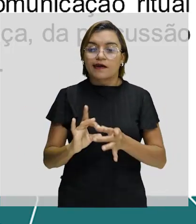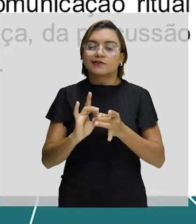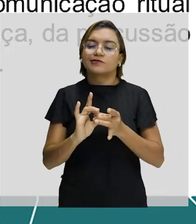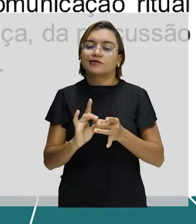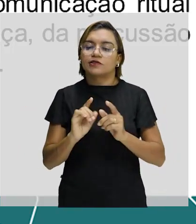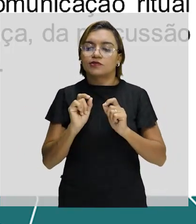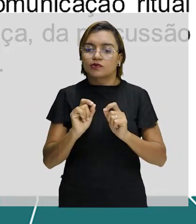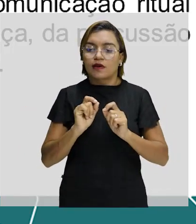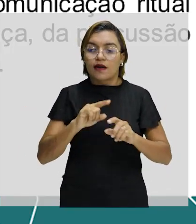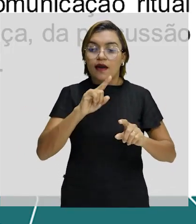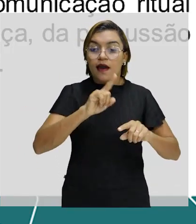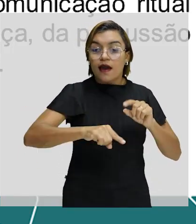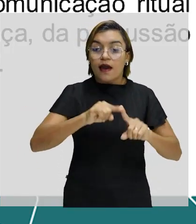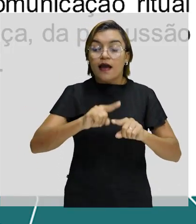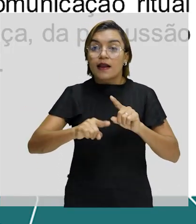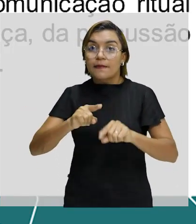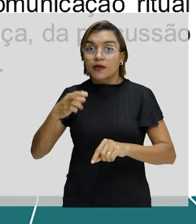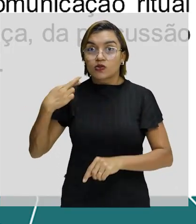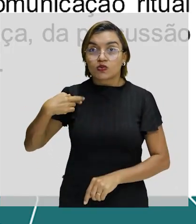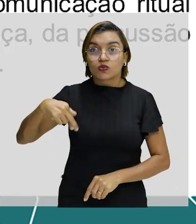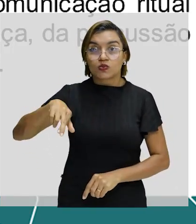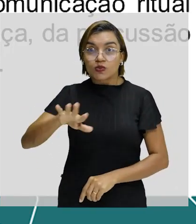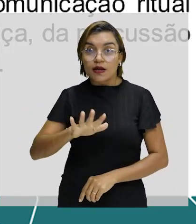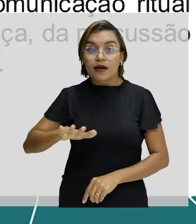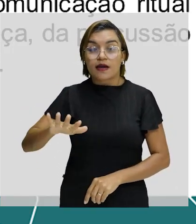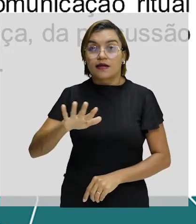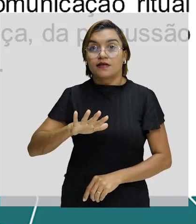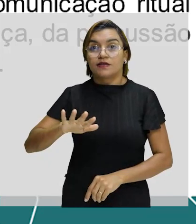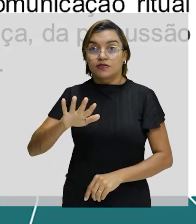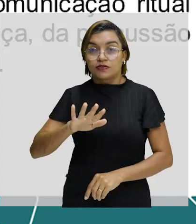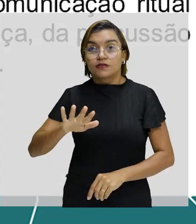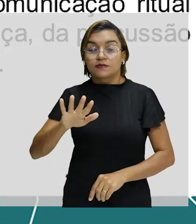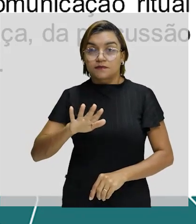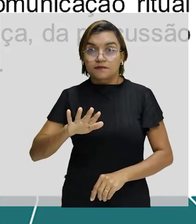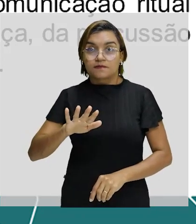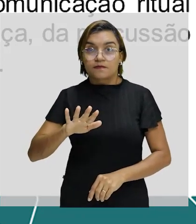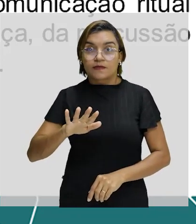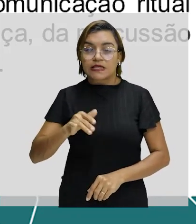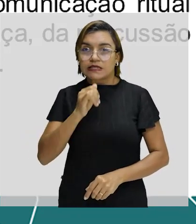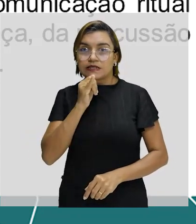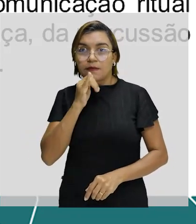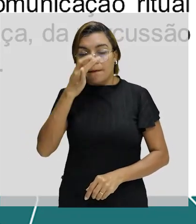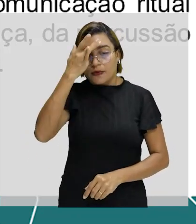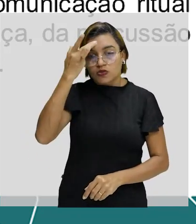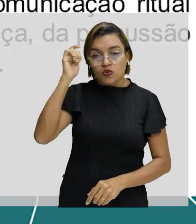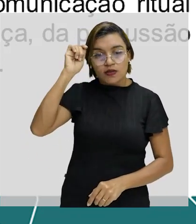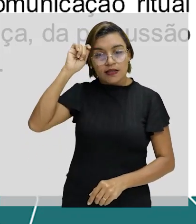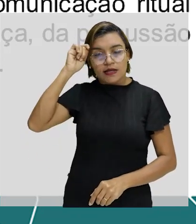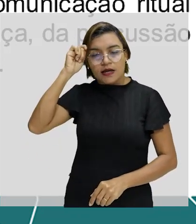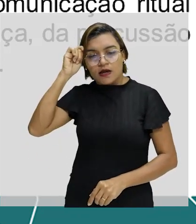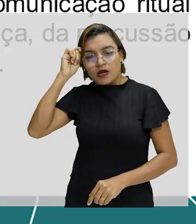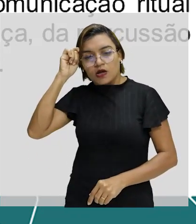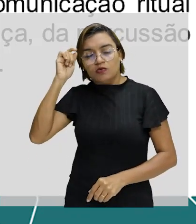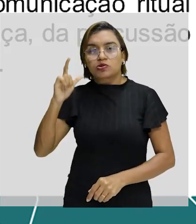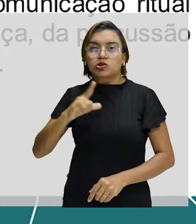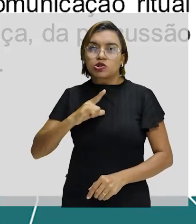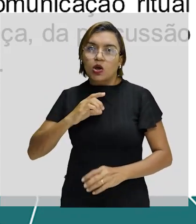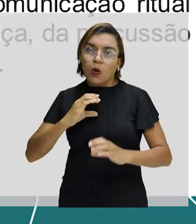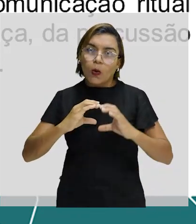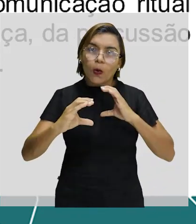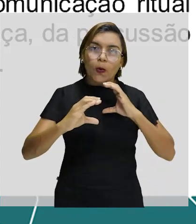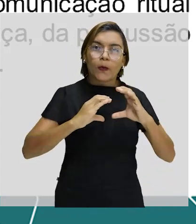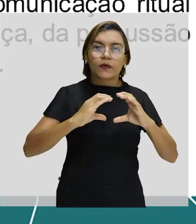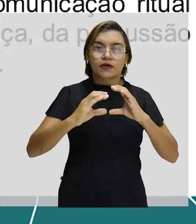a elementos religiosos, que instituíam entre os negros uma espécie de comunicação